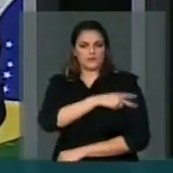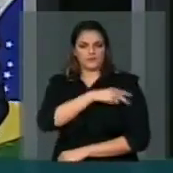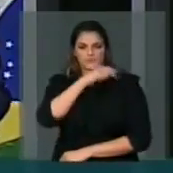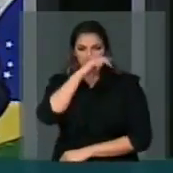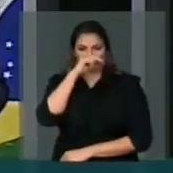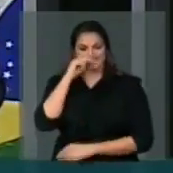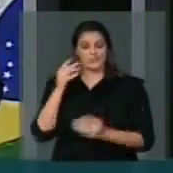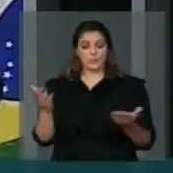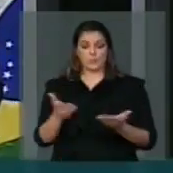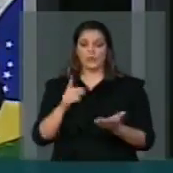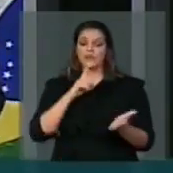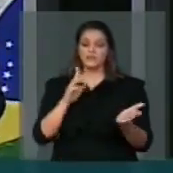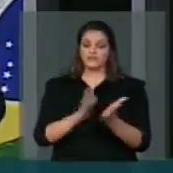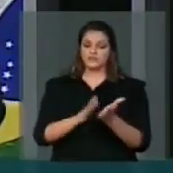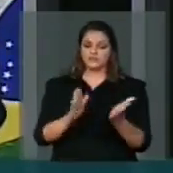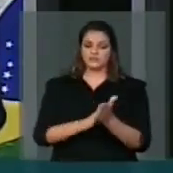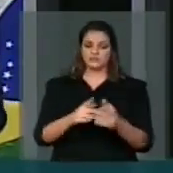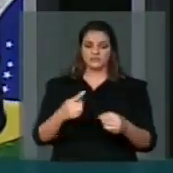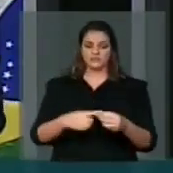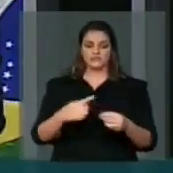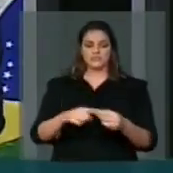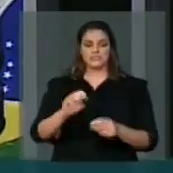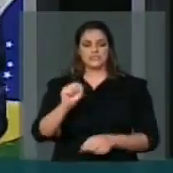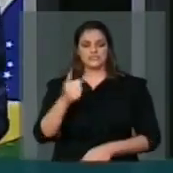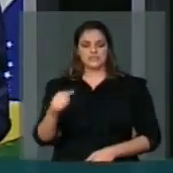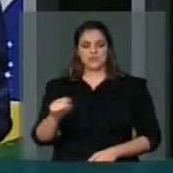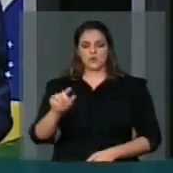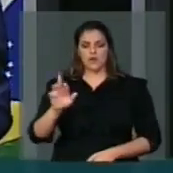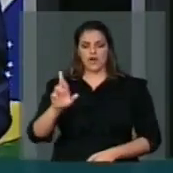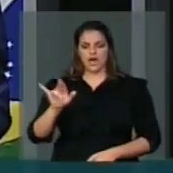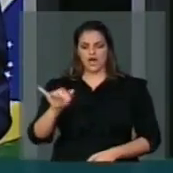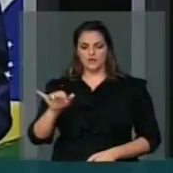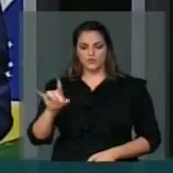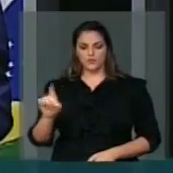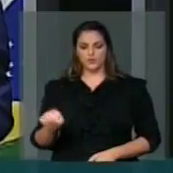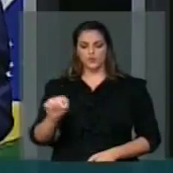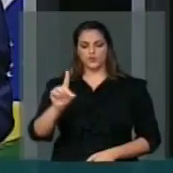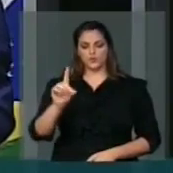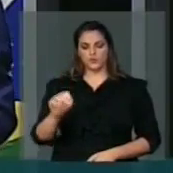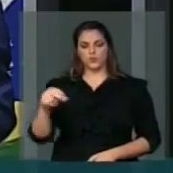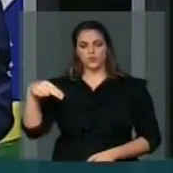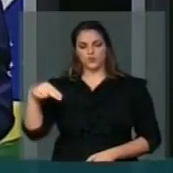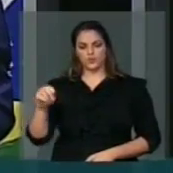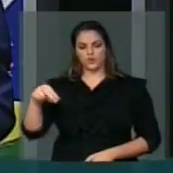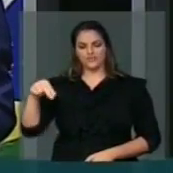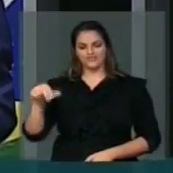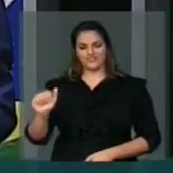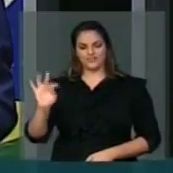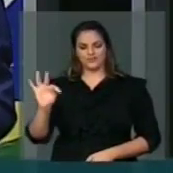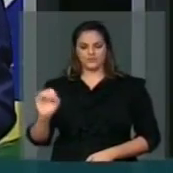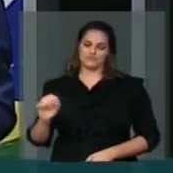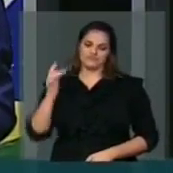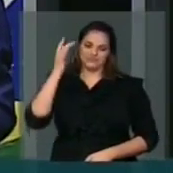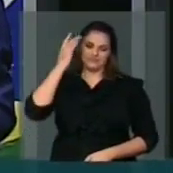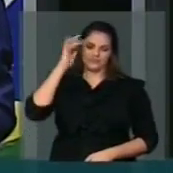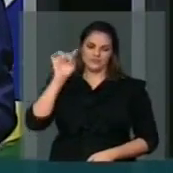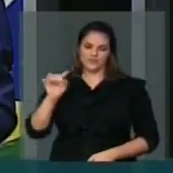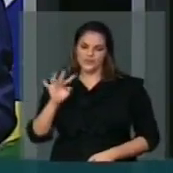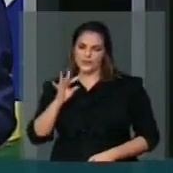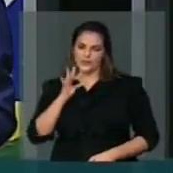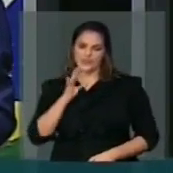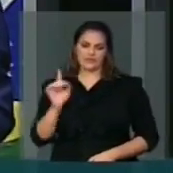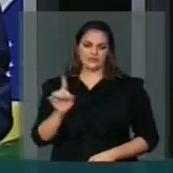aniversário da cidade de São Raimundo Nonato. Não sei se Vossa Excelência conhece. Se não conhece,